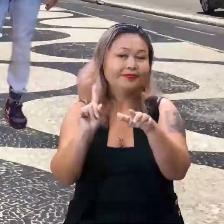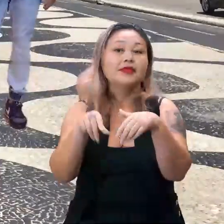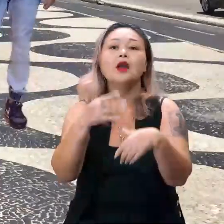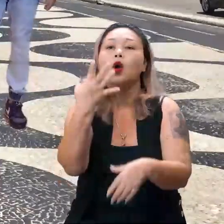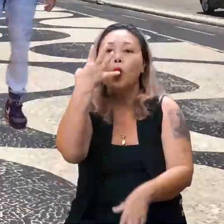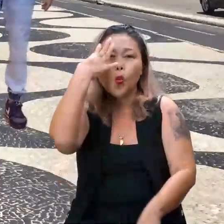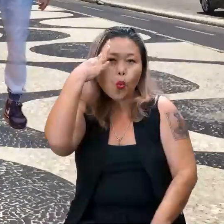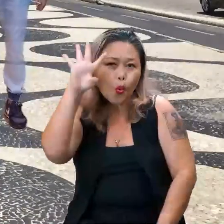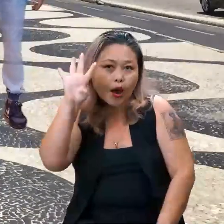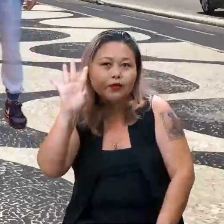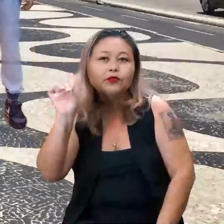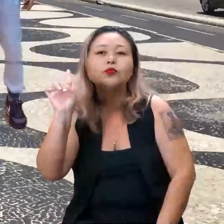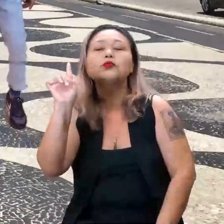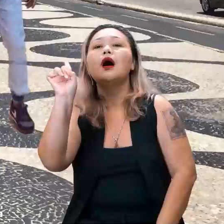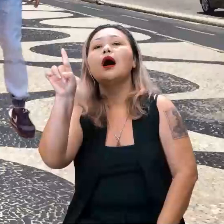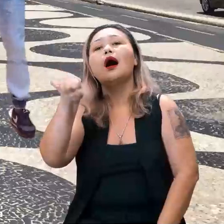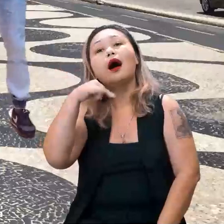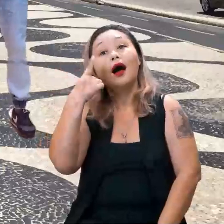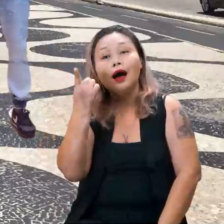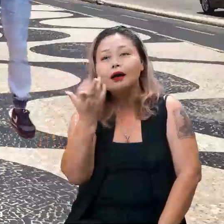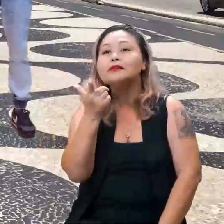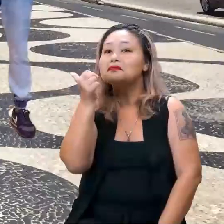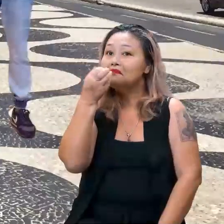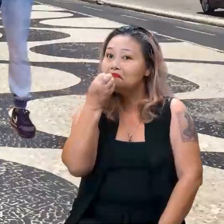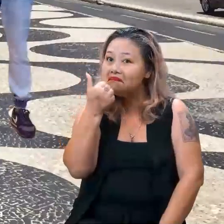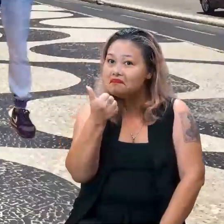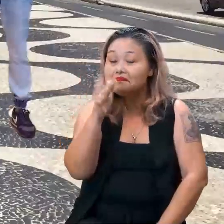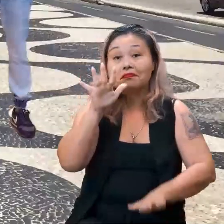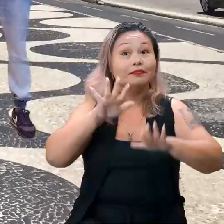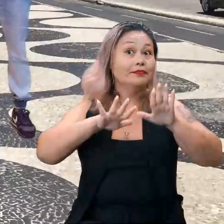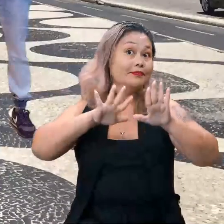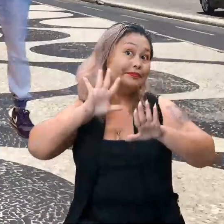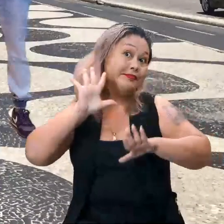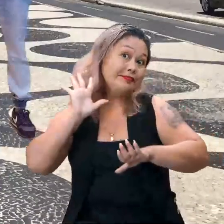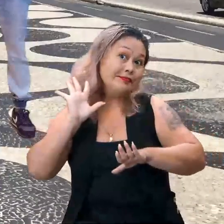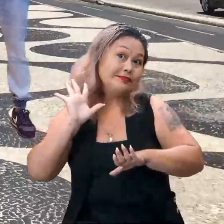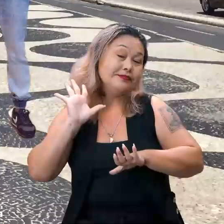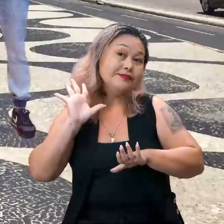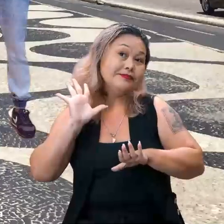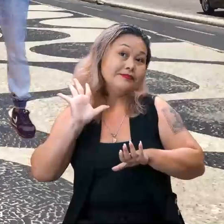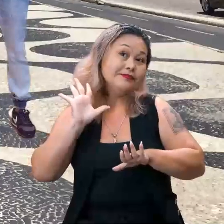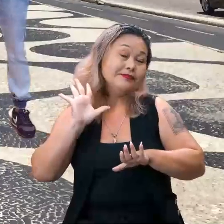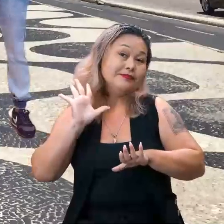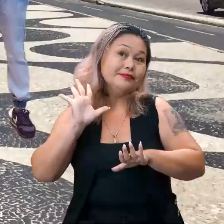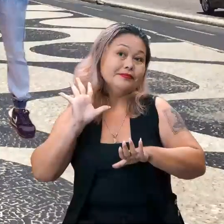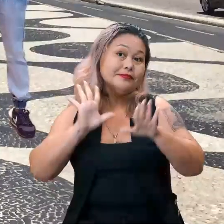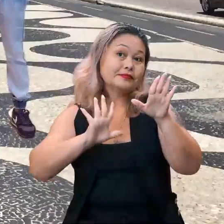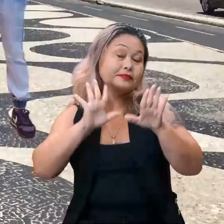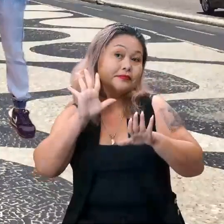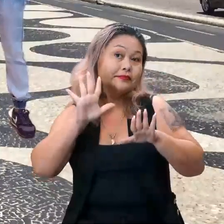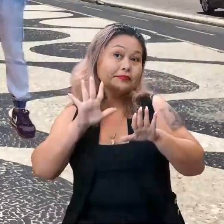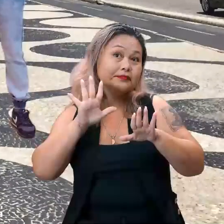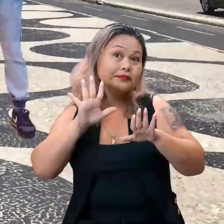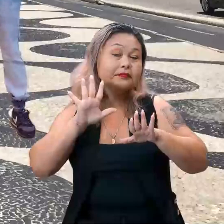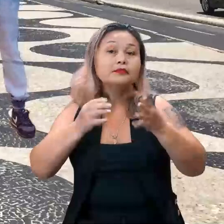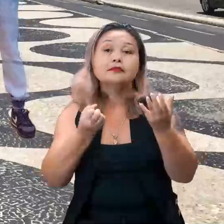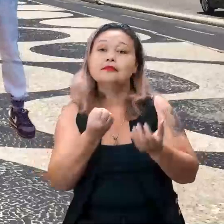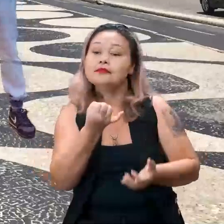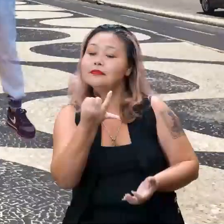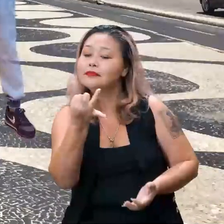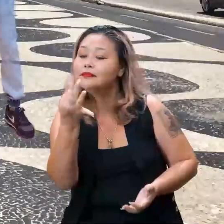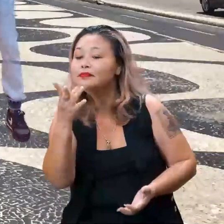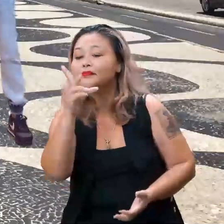de repente já ficou mais acessível. Depende. Depende do quê? Depende. Da quantidade? De dias.